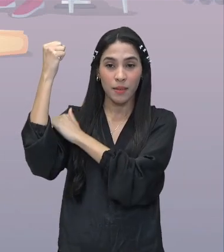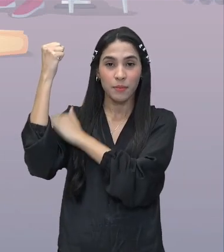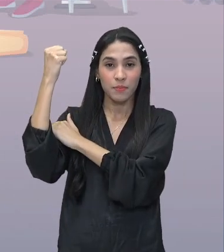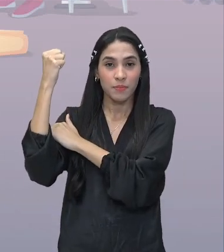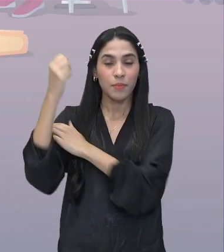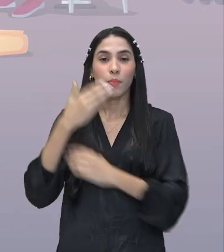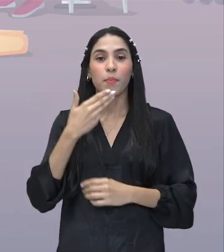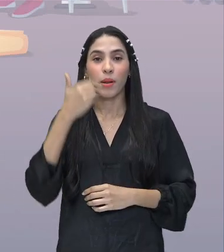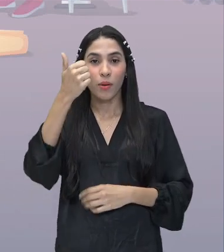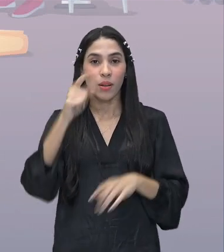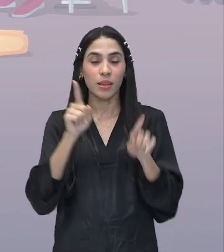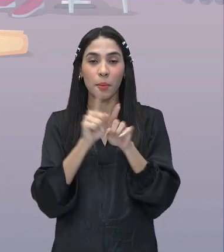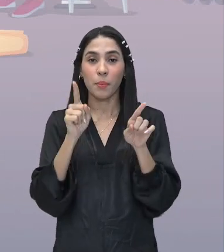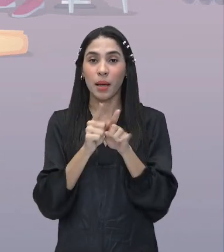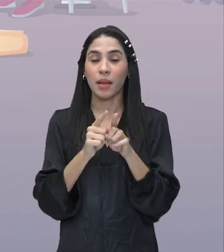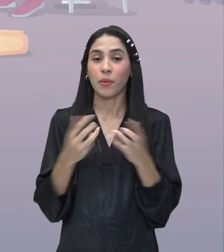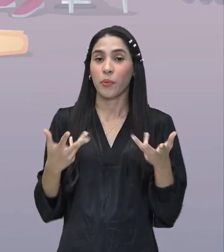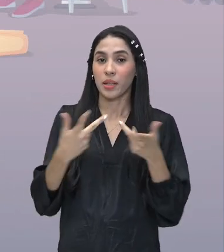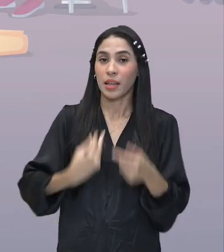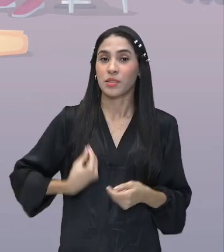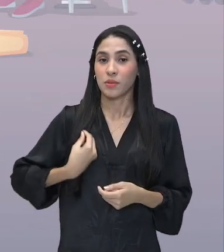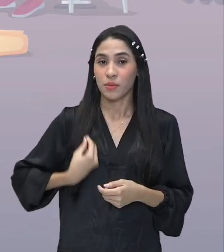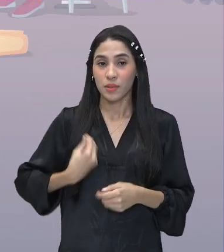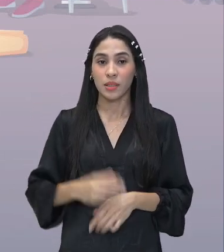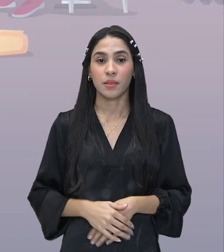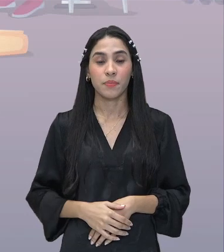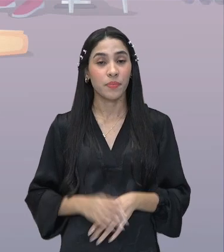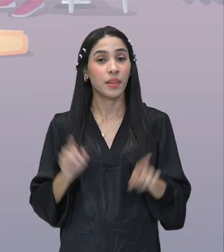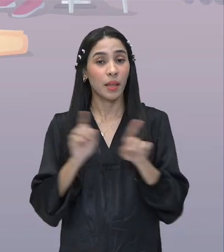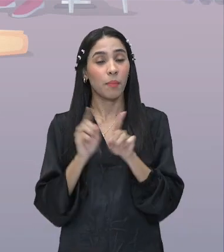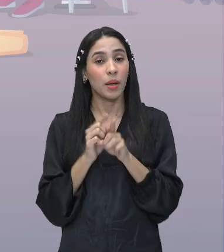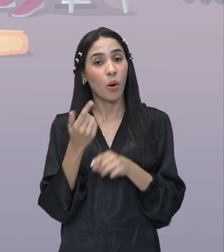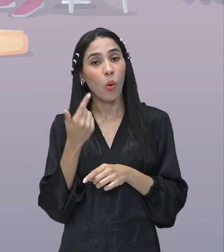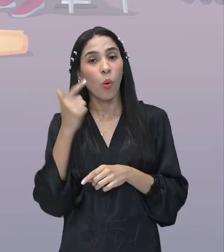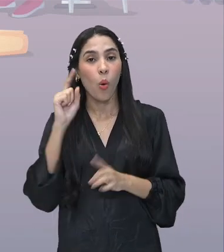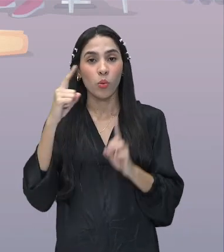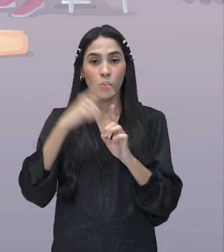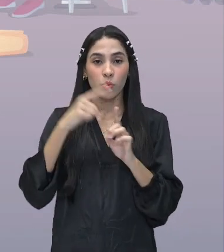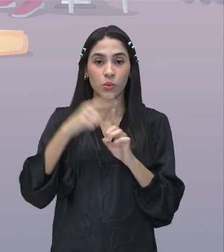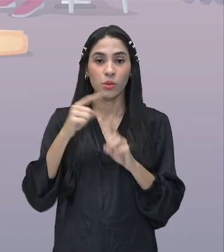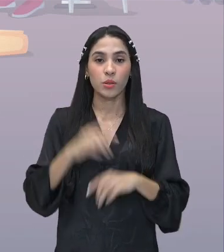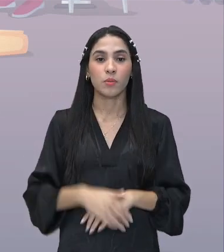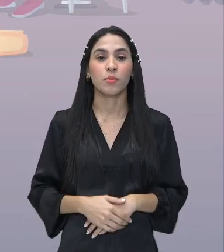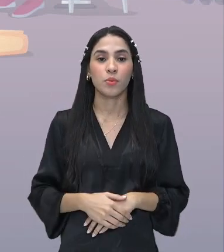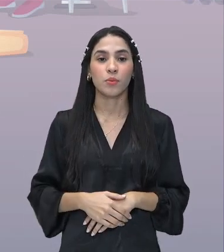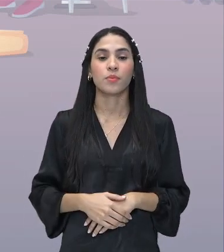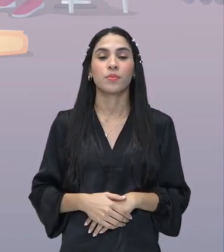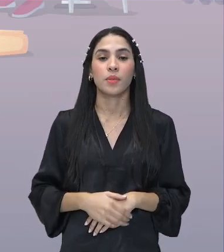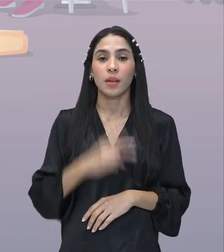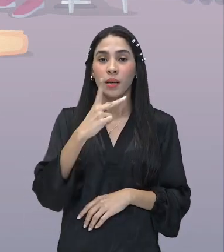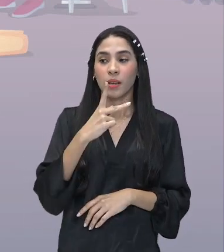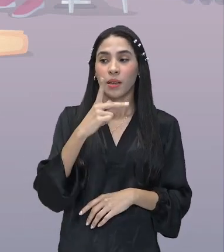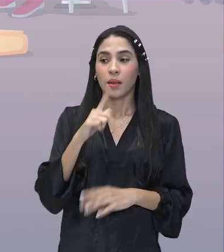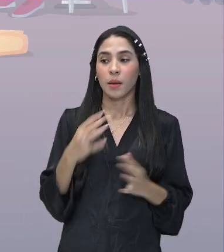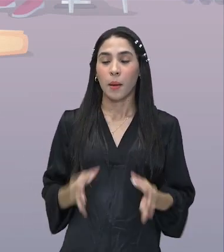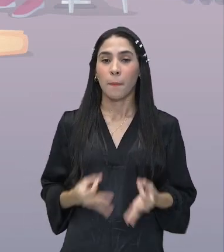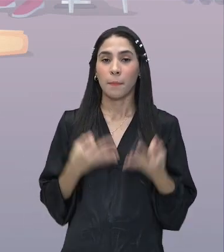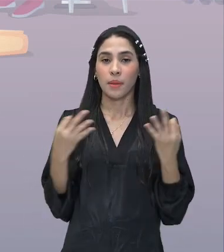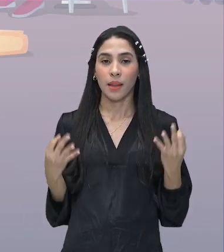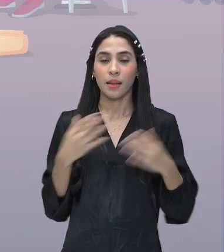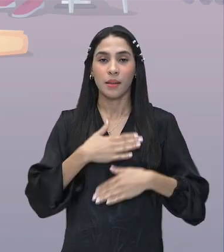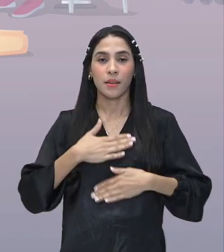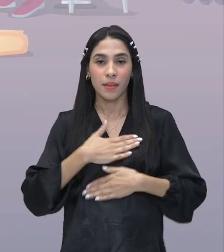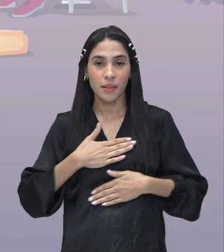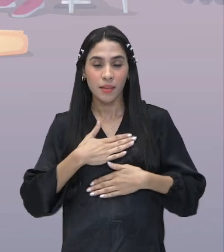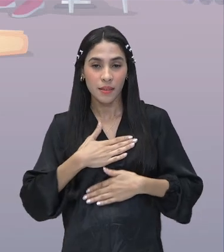melhorar também a nossa qualidade de vida. E eu tenho outra prática aqui, como a yoga, o pilates, que além de trabalhar essas